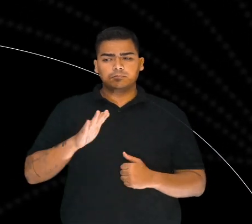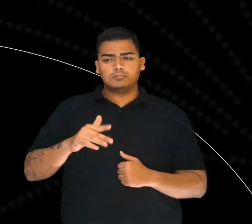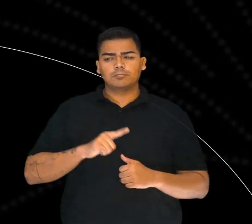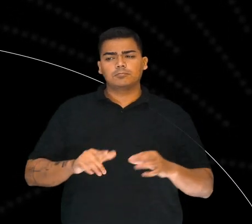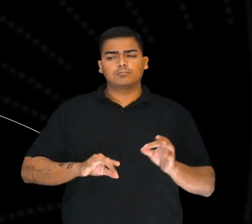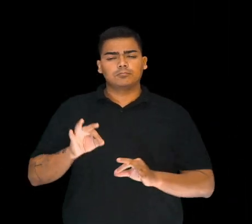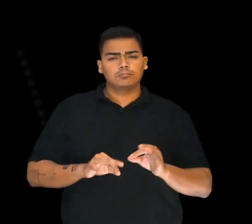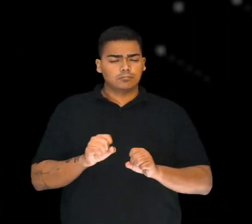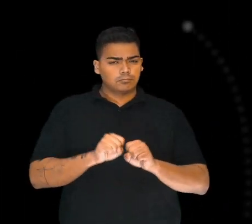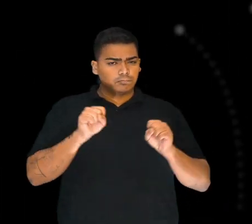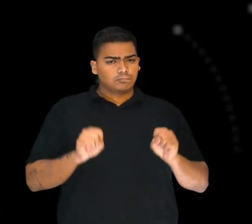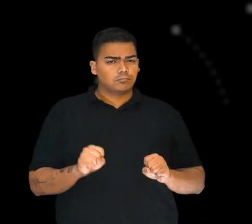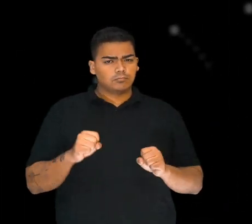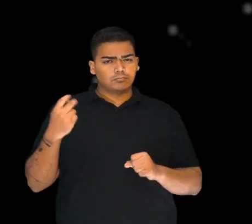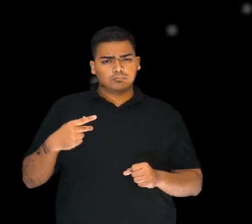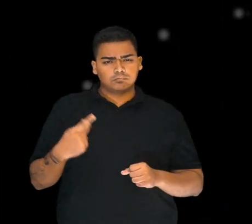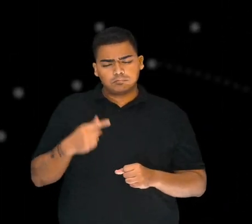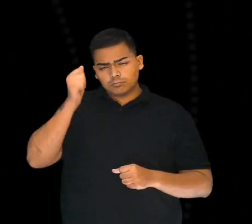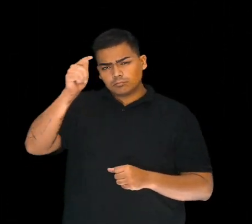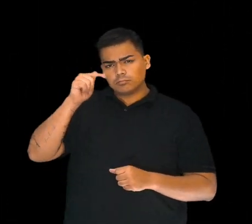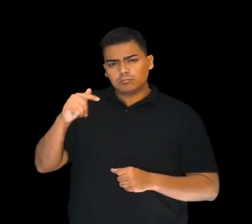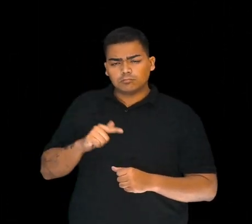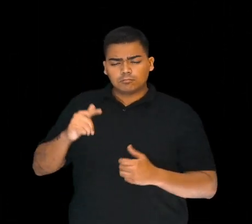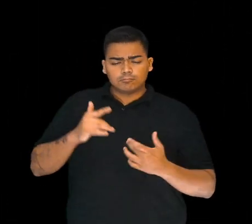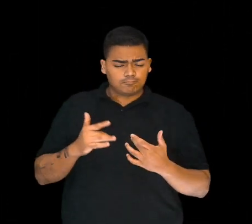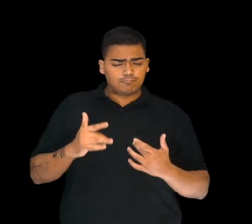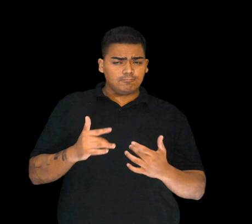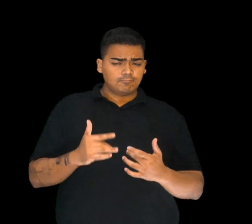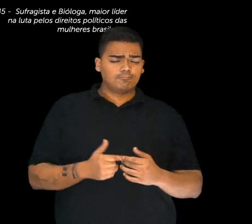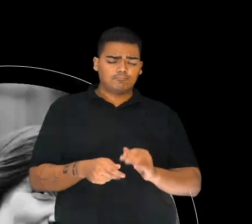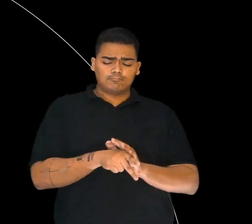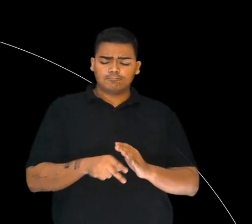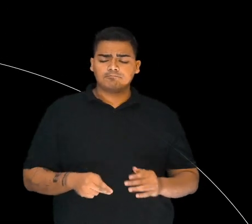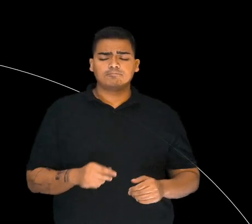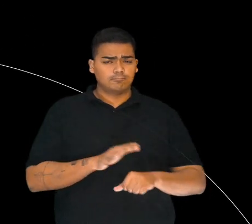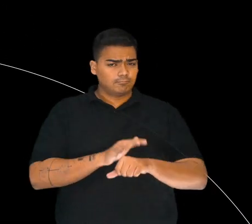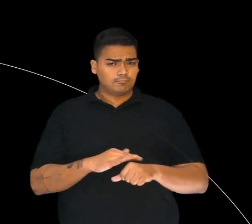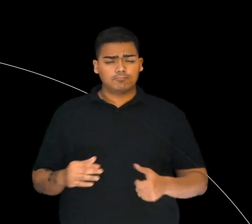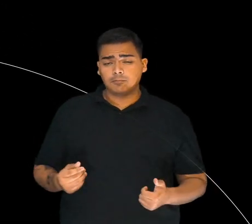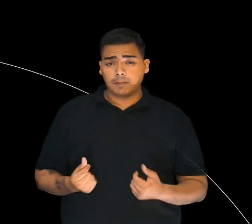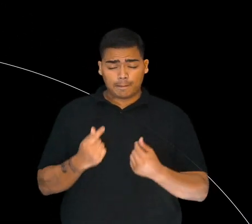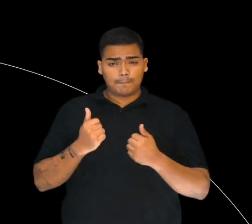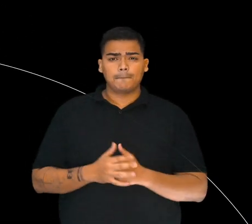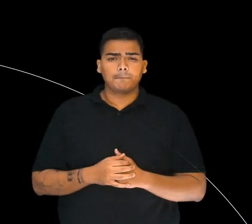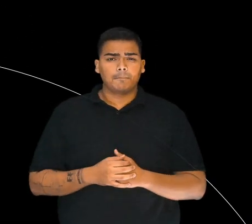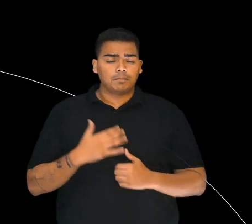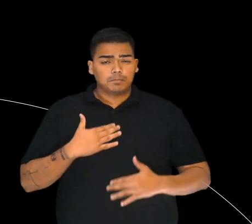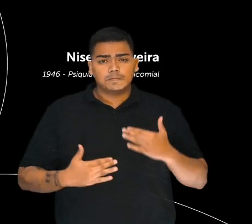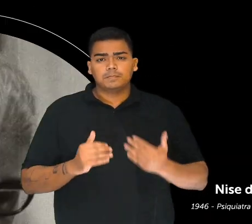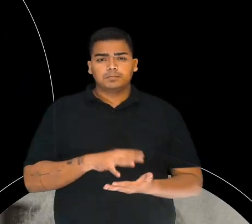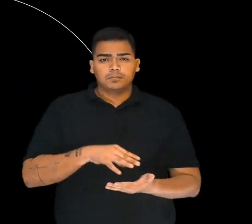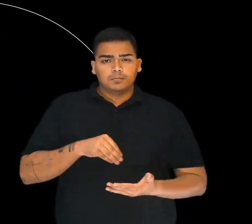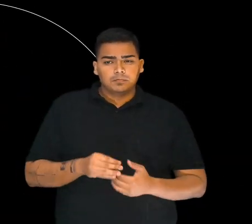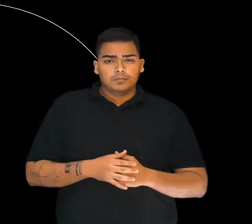quais eles estão construindo ecossistemas locais de inovação com a doação do seu tempo, dos seus recursos, do seu corpo,